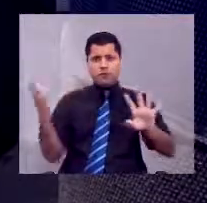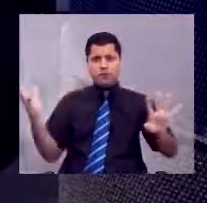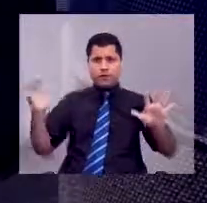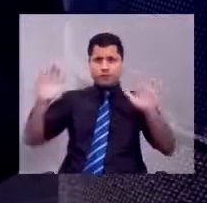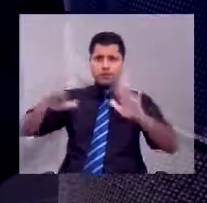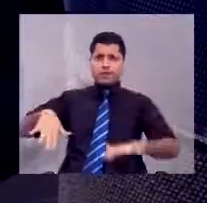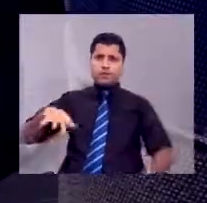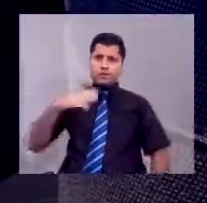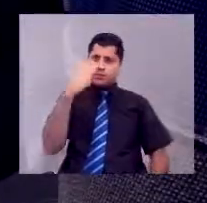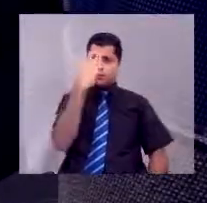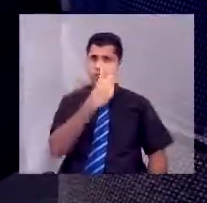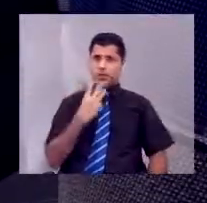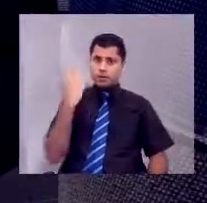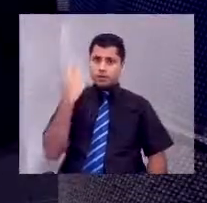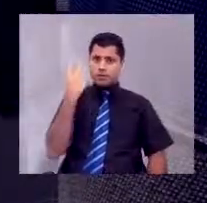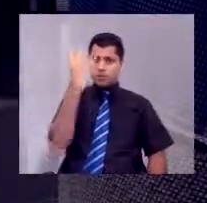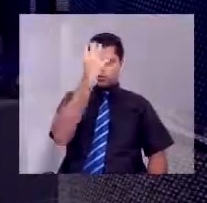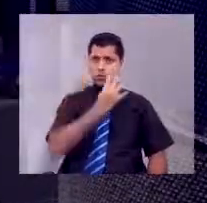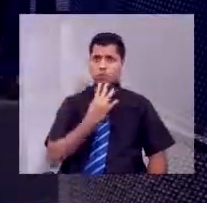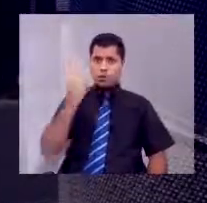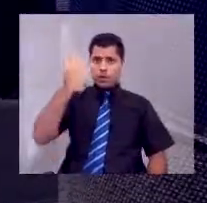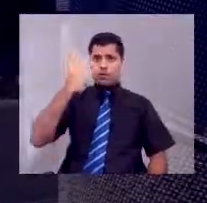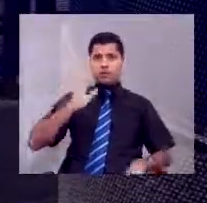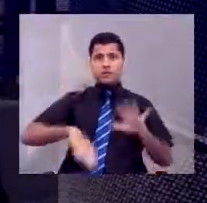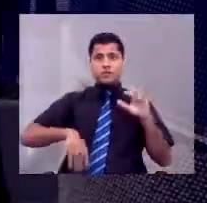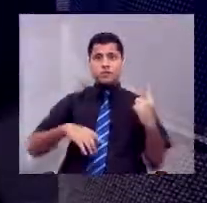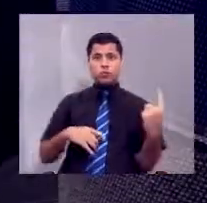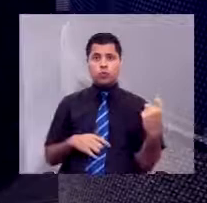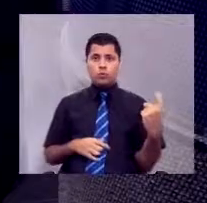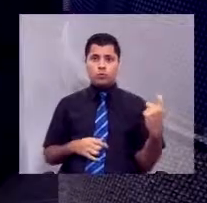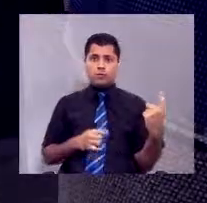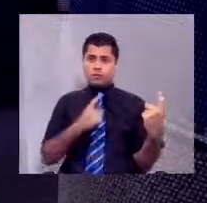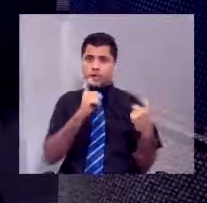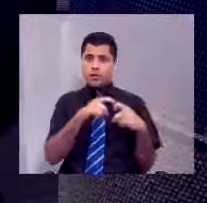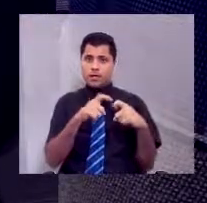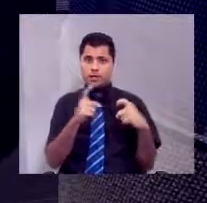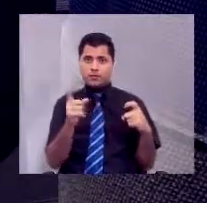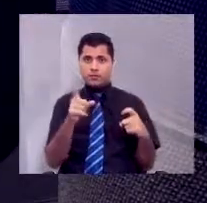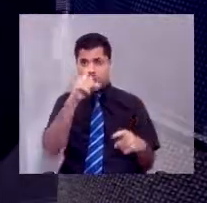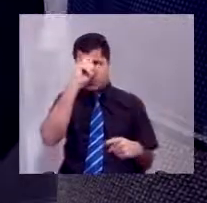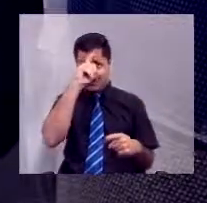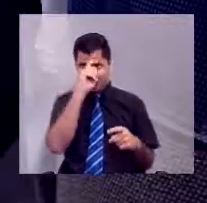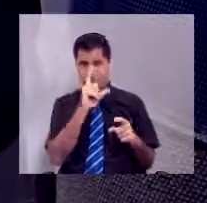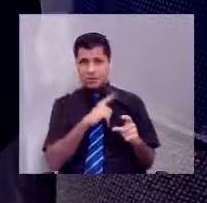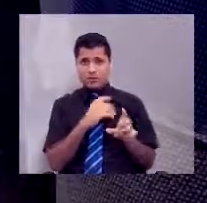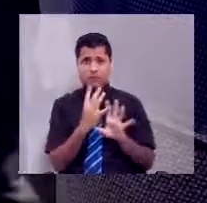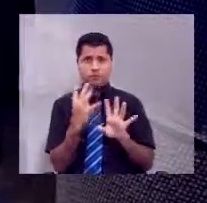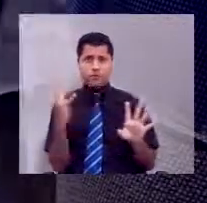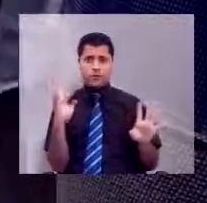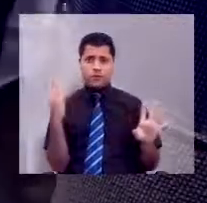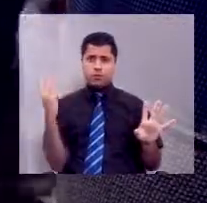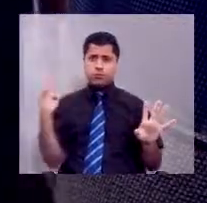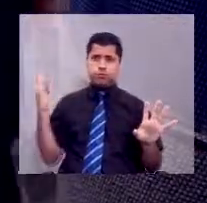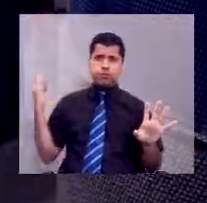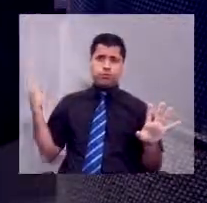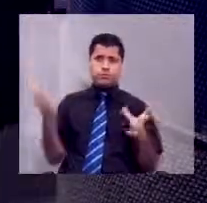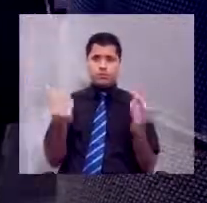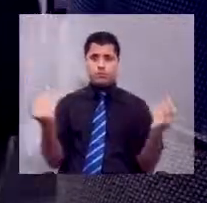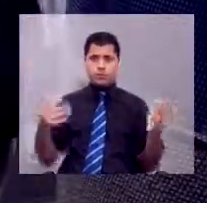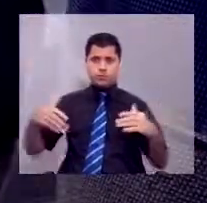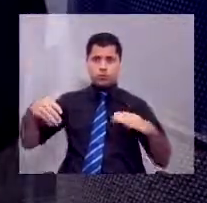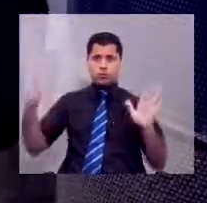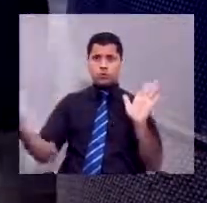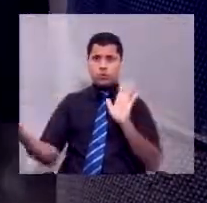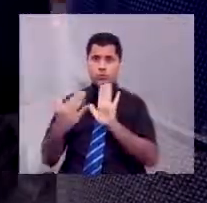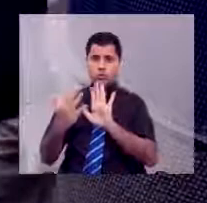fica numa fila para ser atendida por um médico, um pronto-socorro, aí tá uma fila absurda, gente nos corredores. Então é